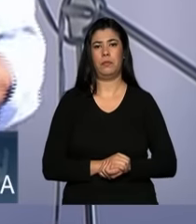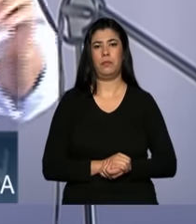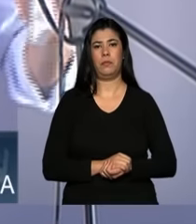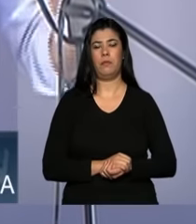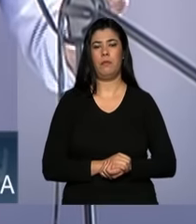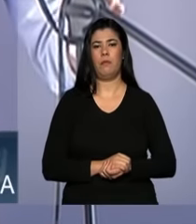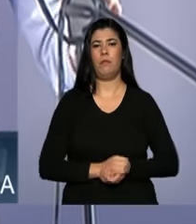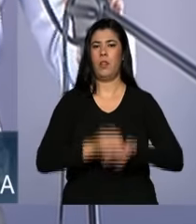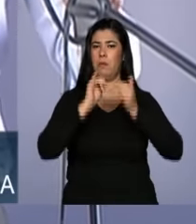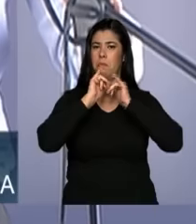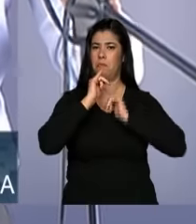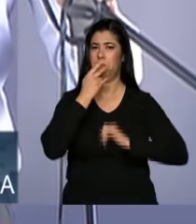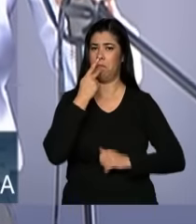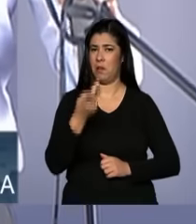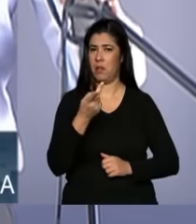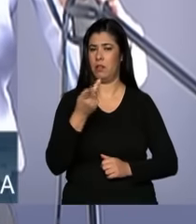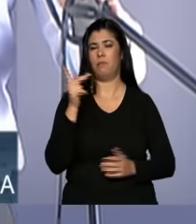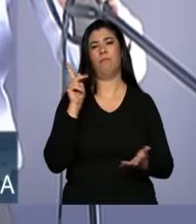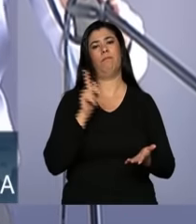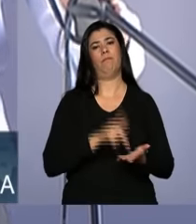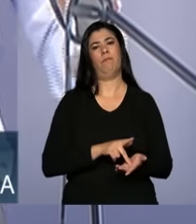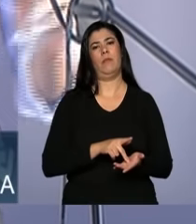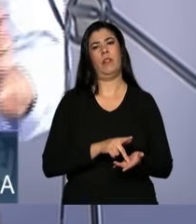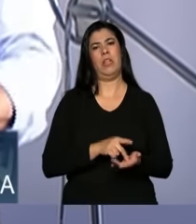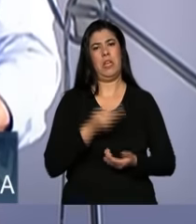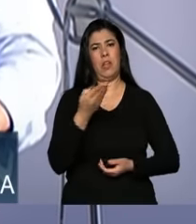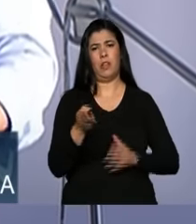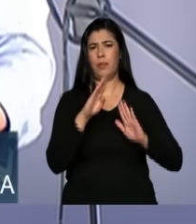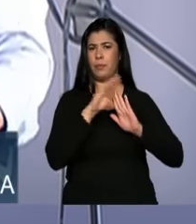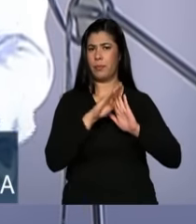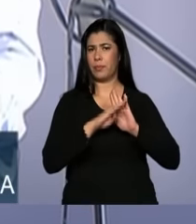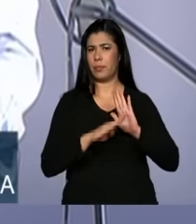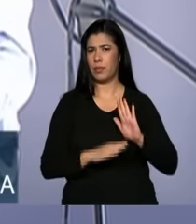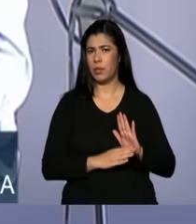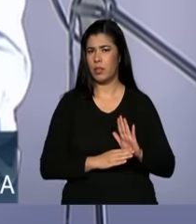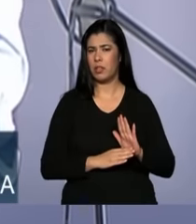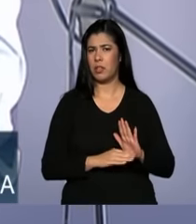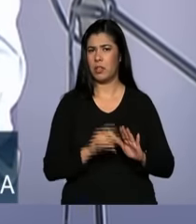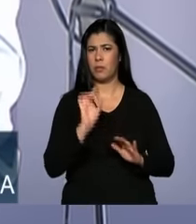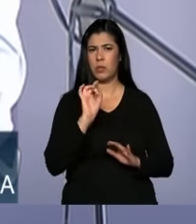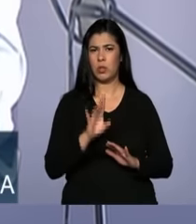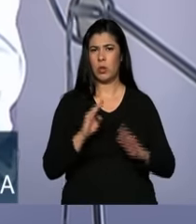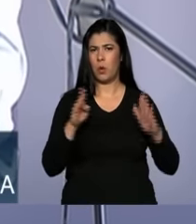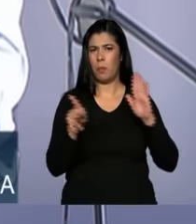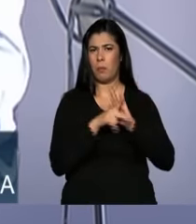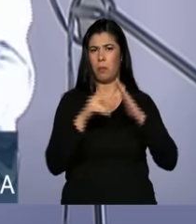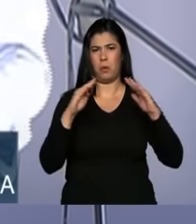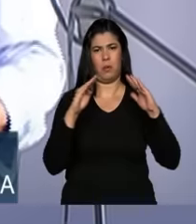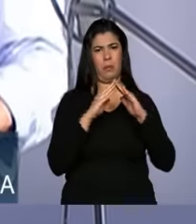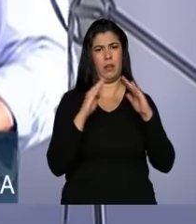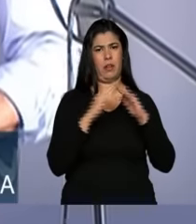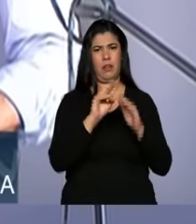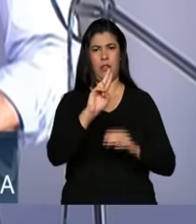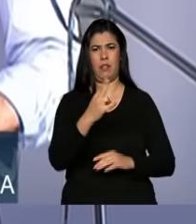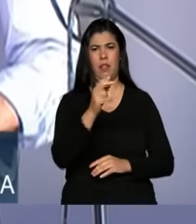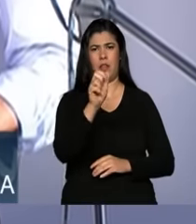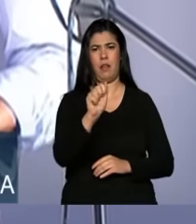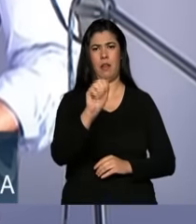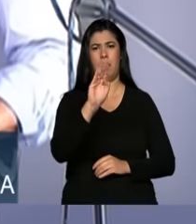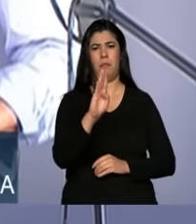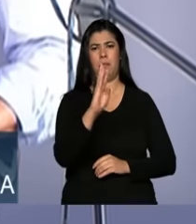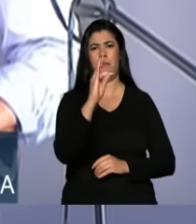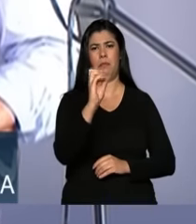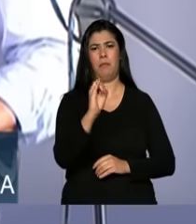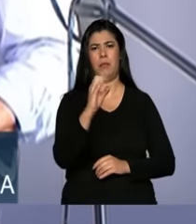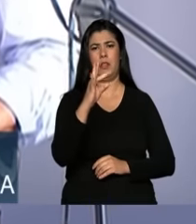E eu digo assim, que não é só um programa habitacional, porque programa habitacional